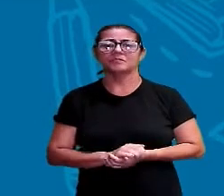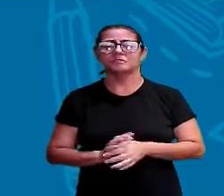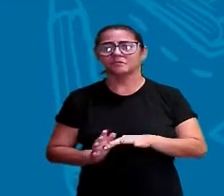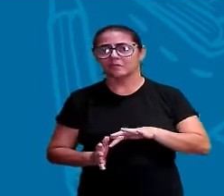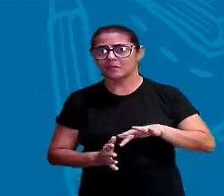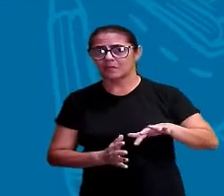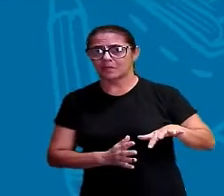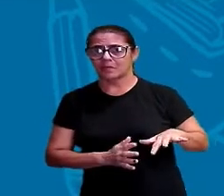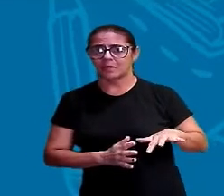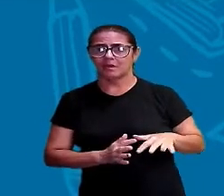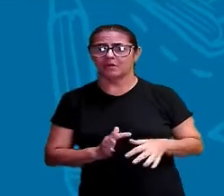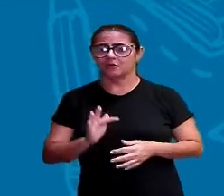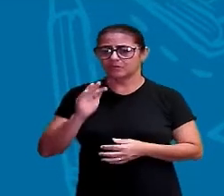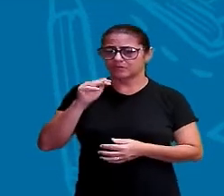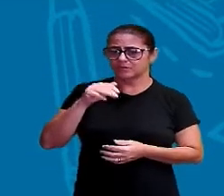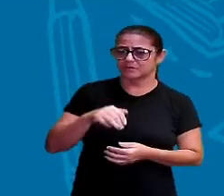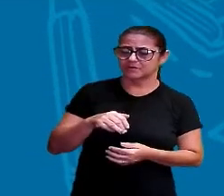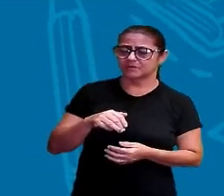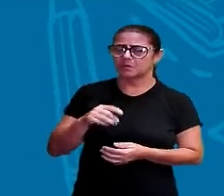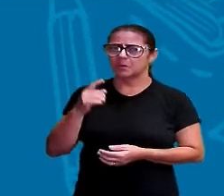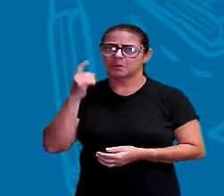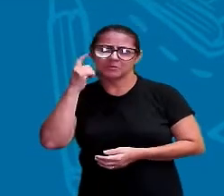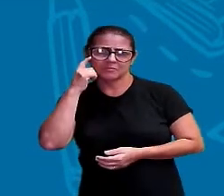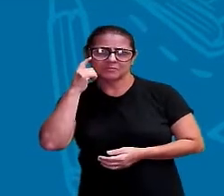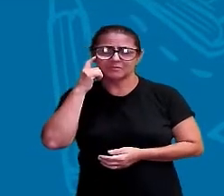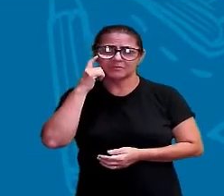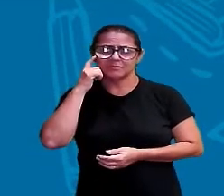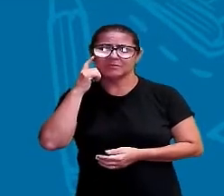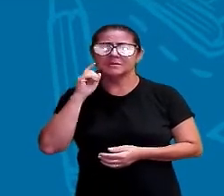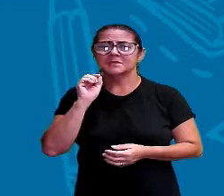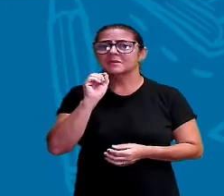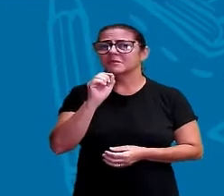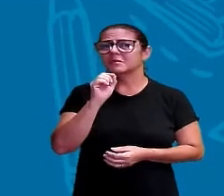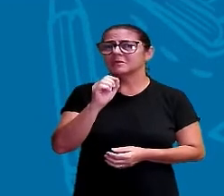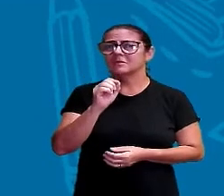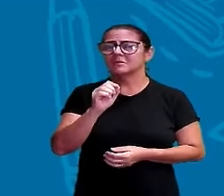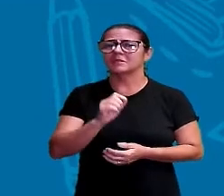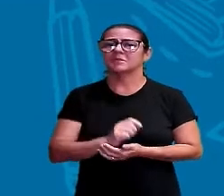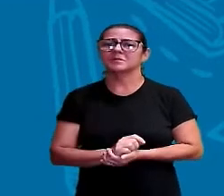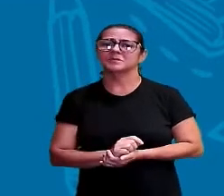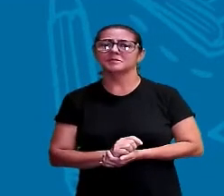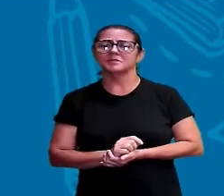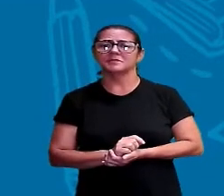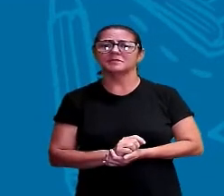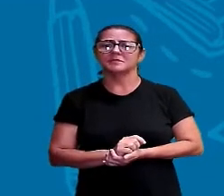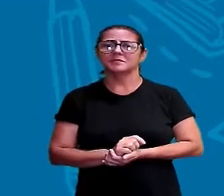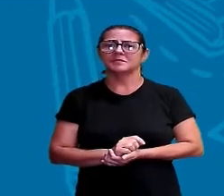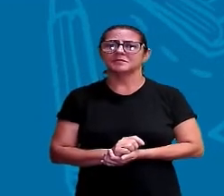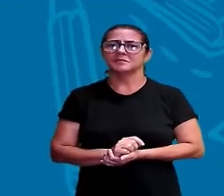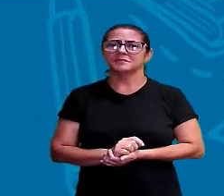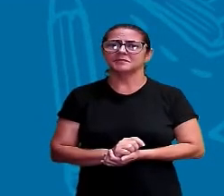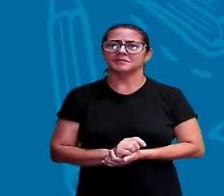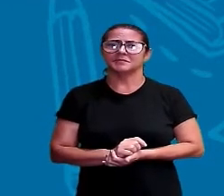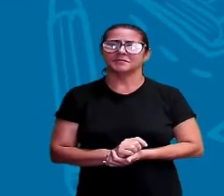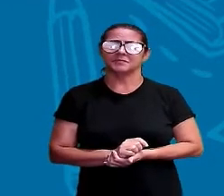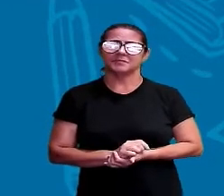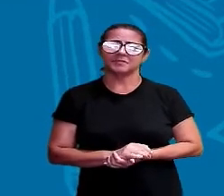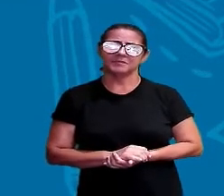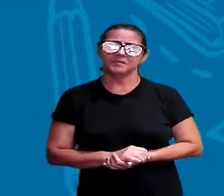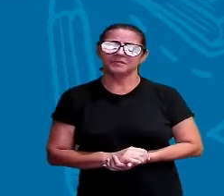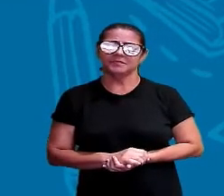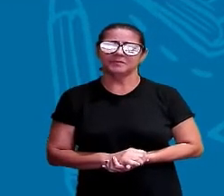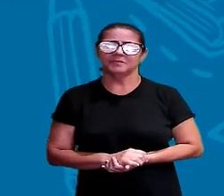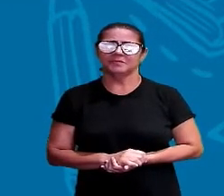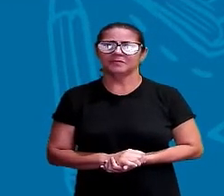Bom, finalzinho de aula tem uma reflection, a reflexão de hoje que diz o seguinte: The power of